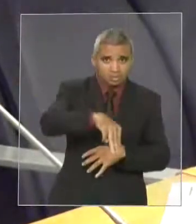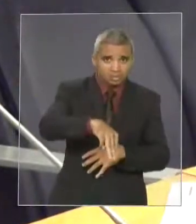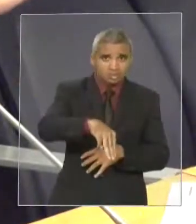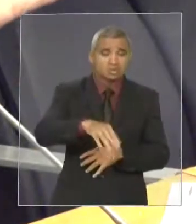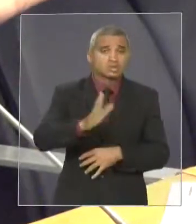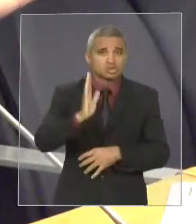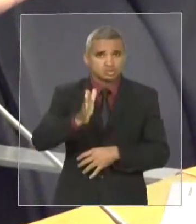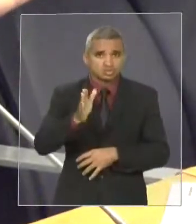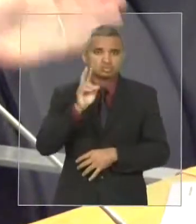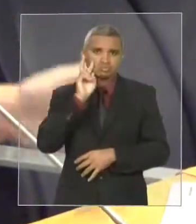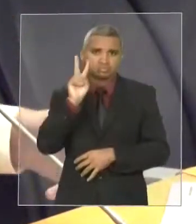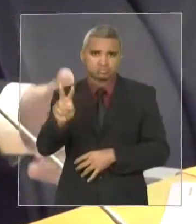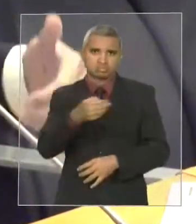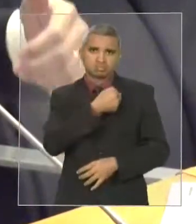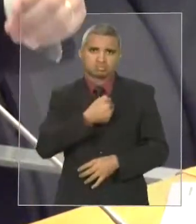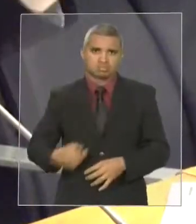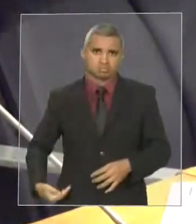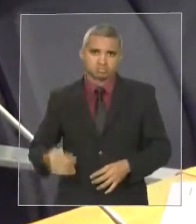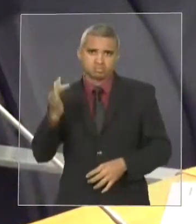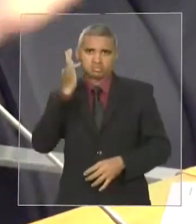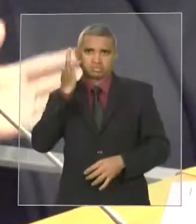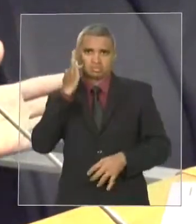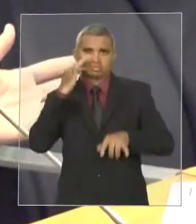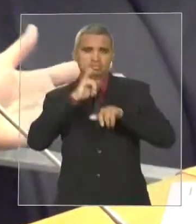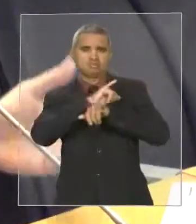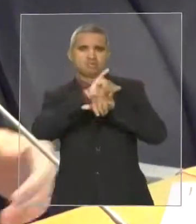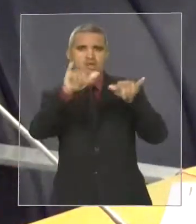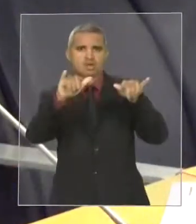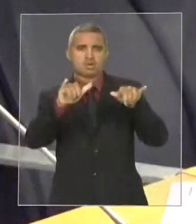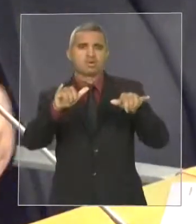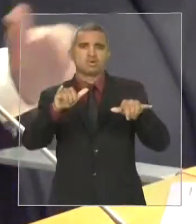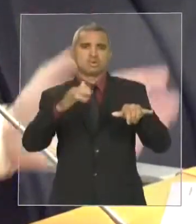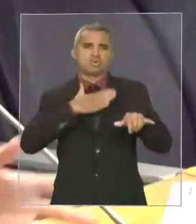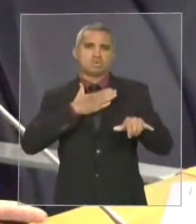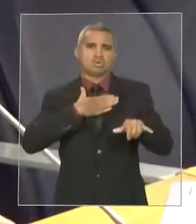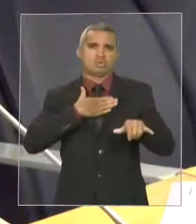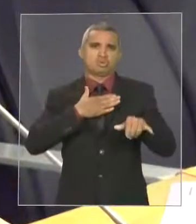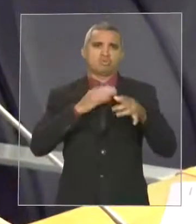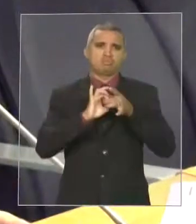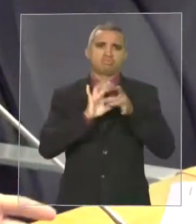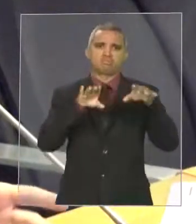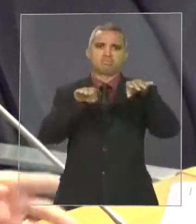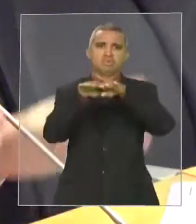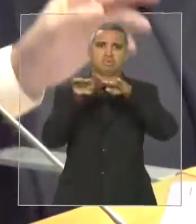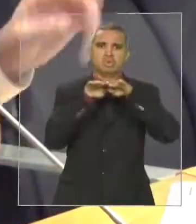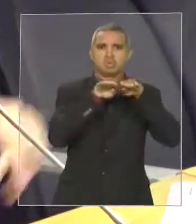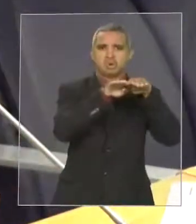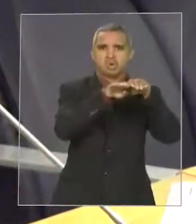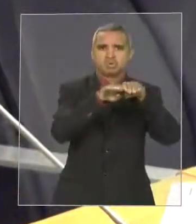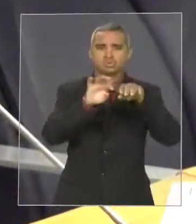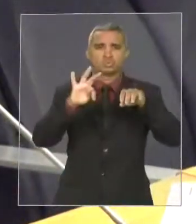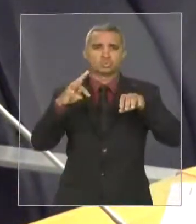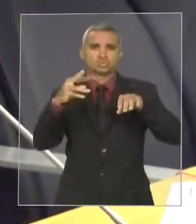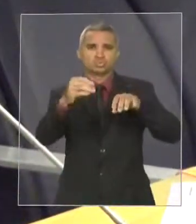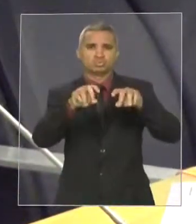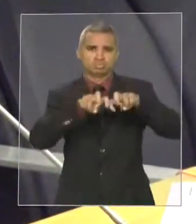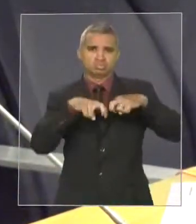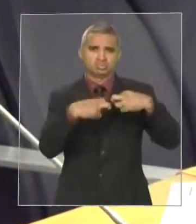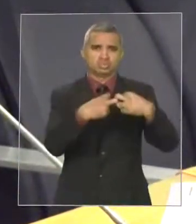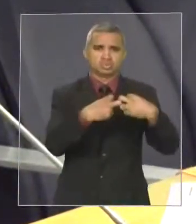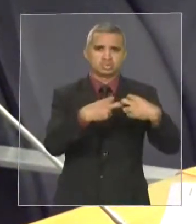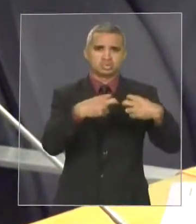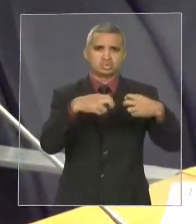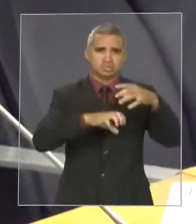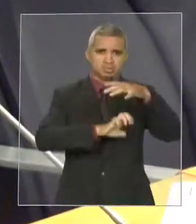o governo dizer que é um governo democrático, que tudo passa pelo Conselho Empresarial. O aumento de imposto não passou